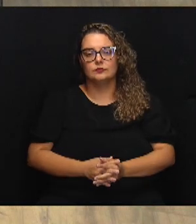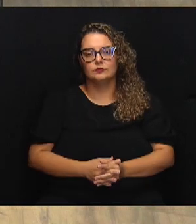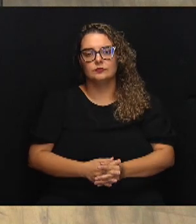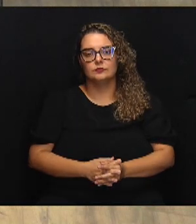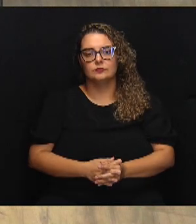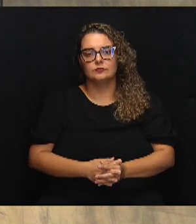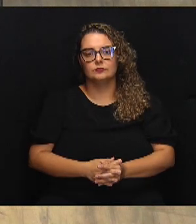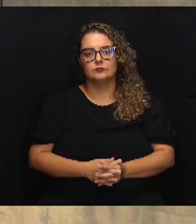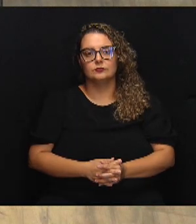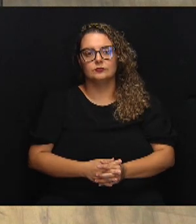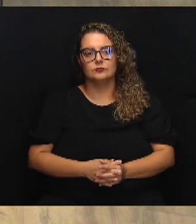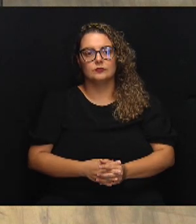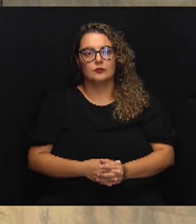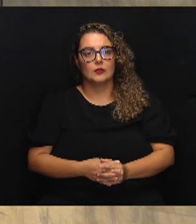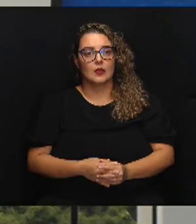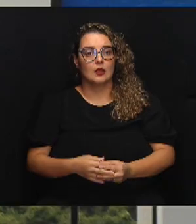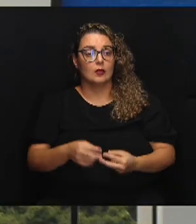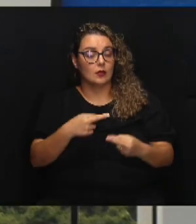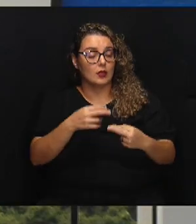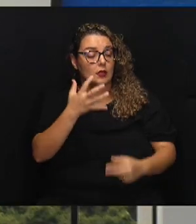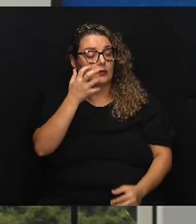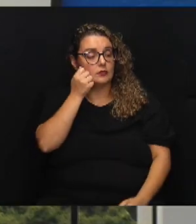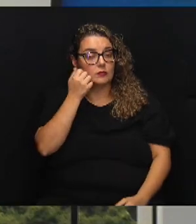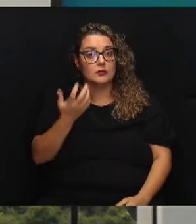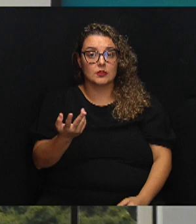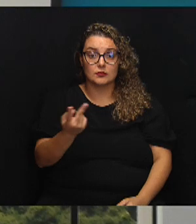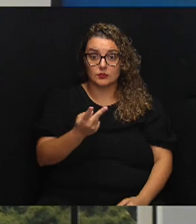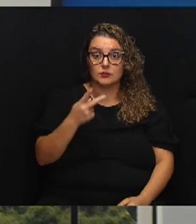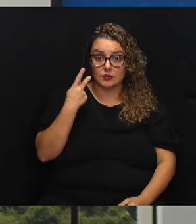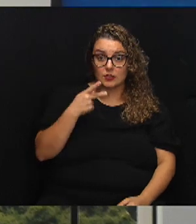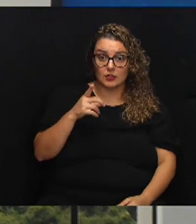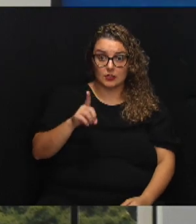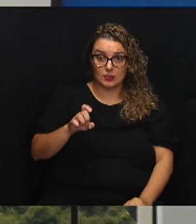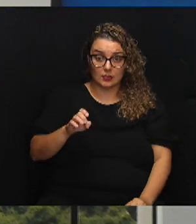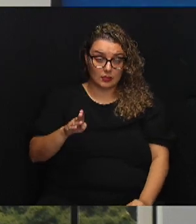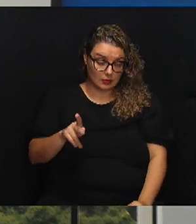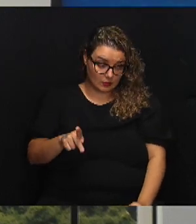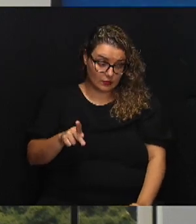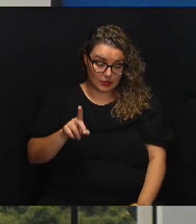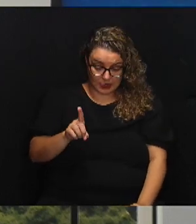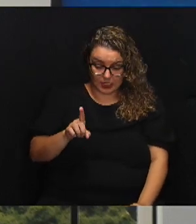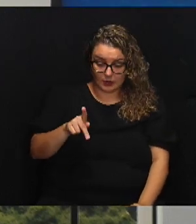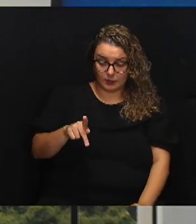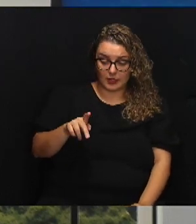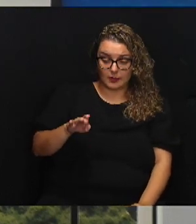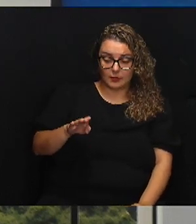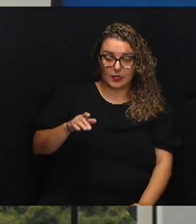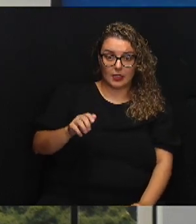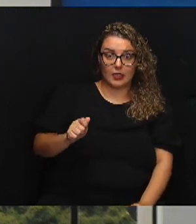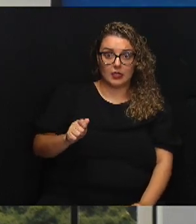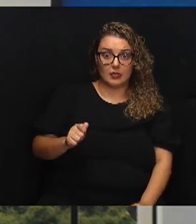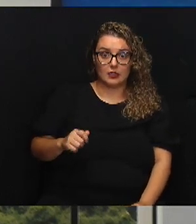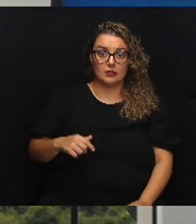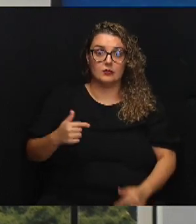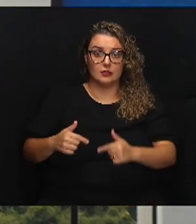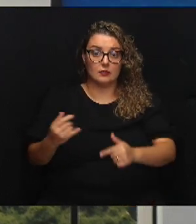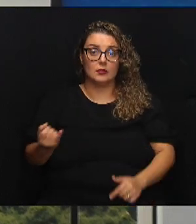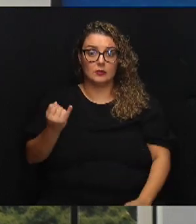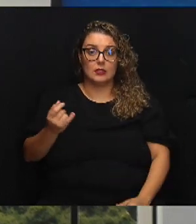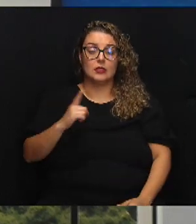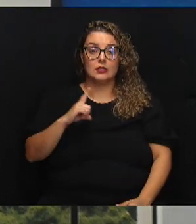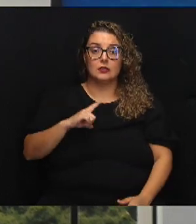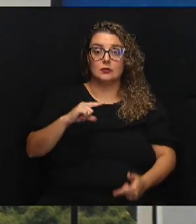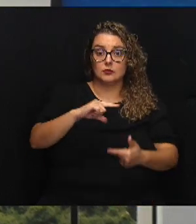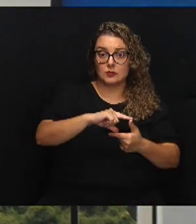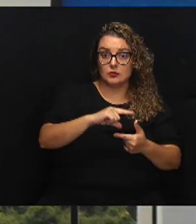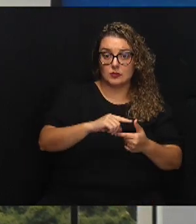a questão da adoção que os dois vereadores citaram, né? O DPBE tem um trabalho importante também e a gente tem um quadro aqui no nosso telejornal durante o Câmara